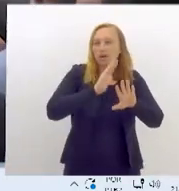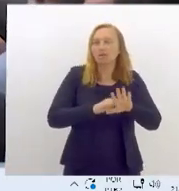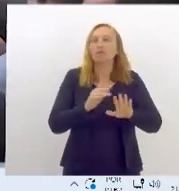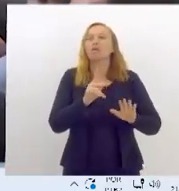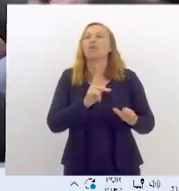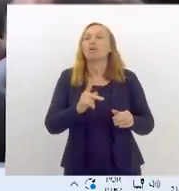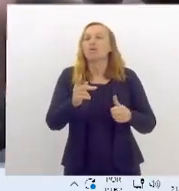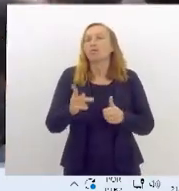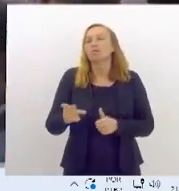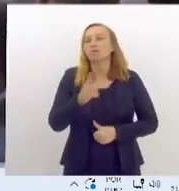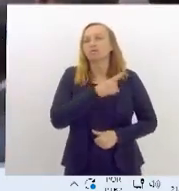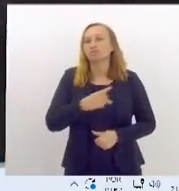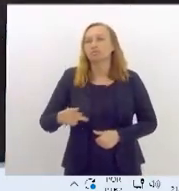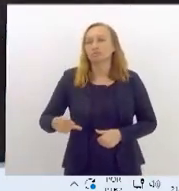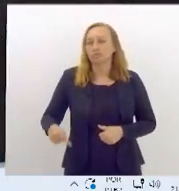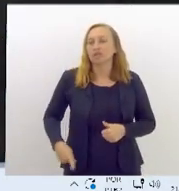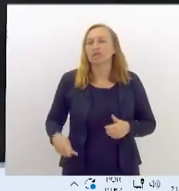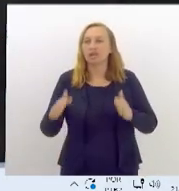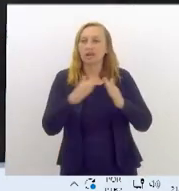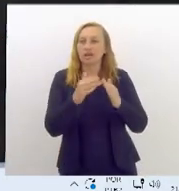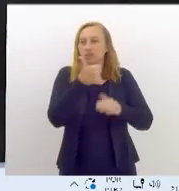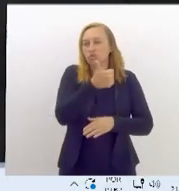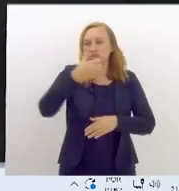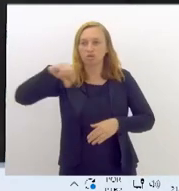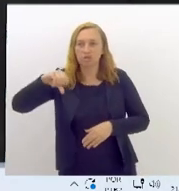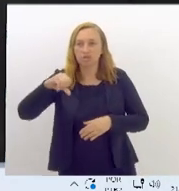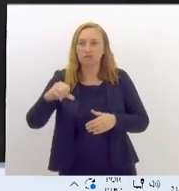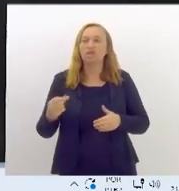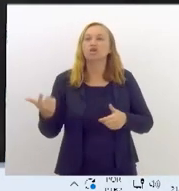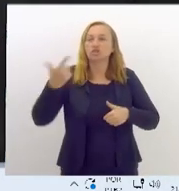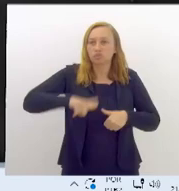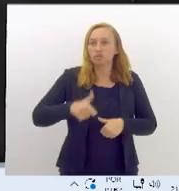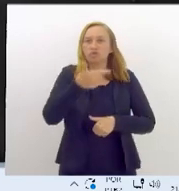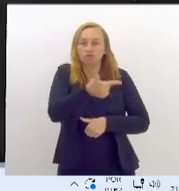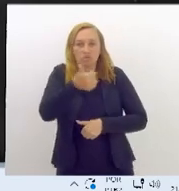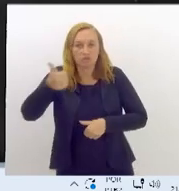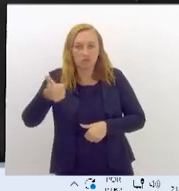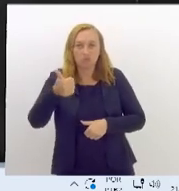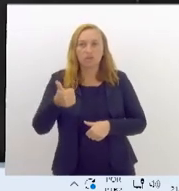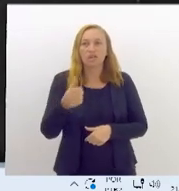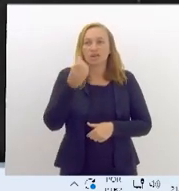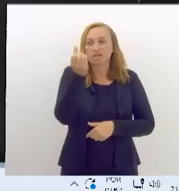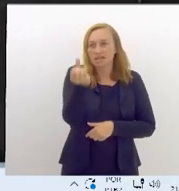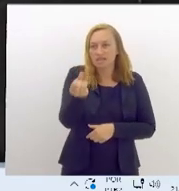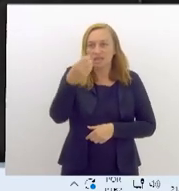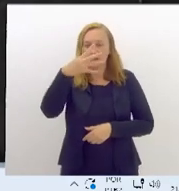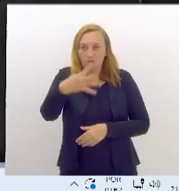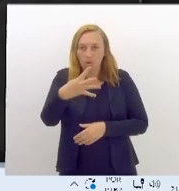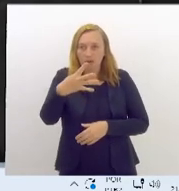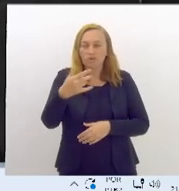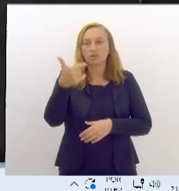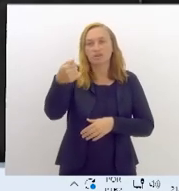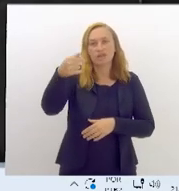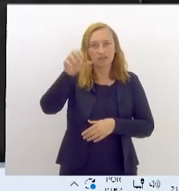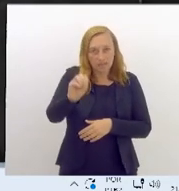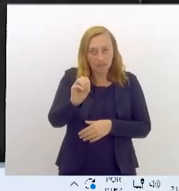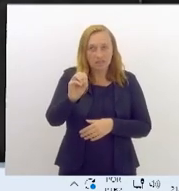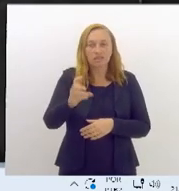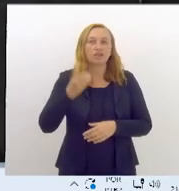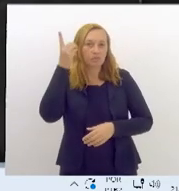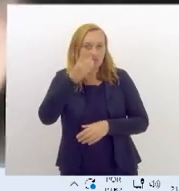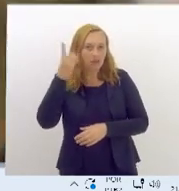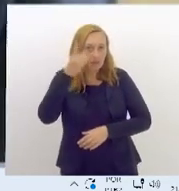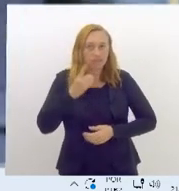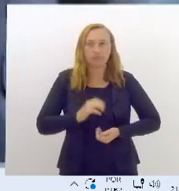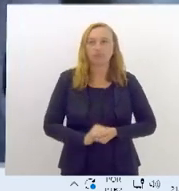da casa em 2019 e reeleito em 2021 por 64 dos 70 parlamentares